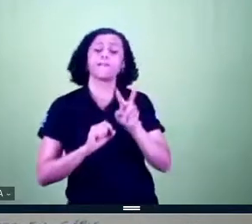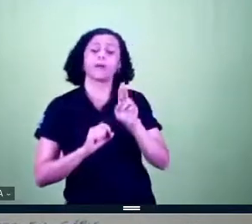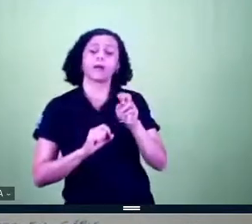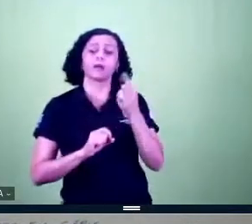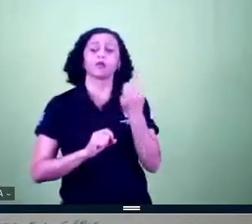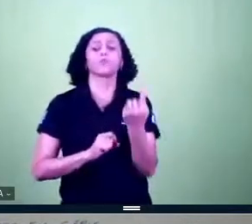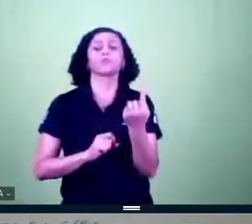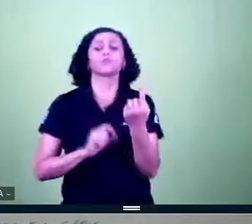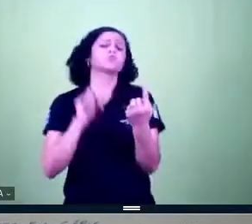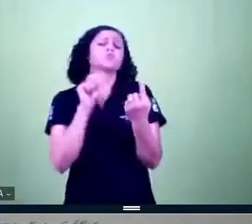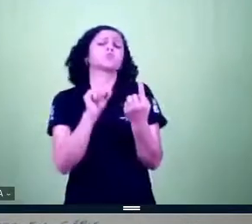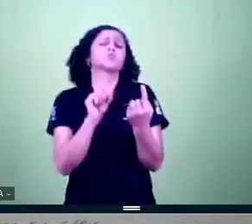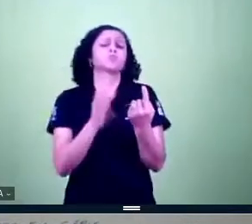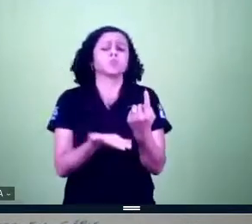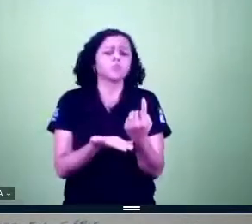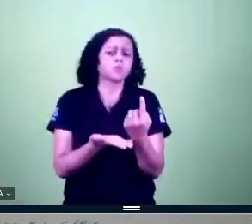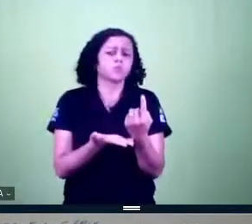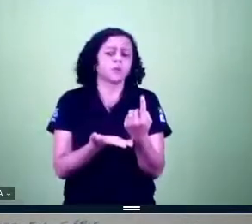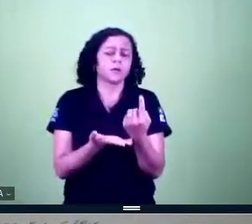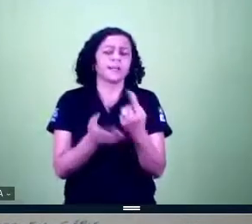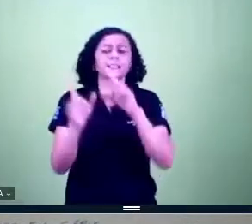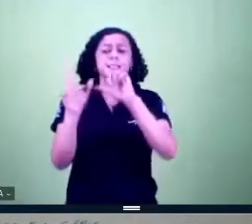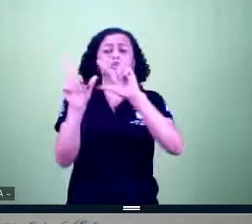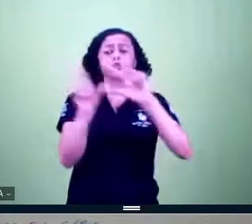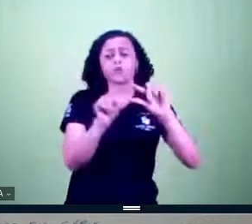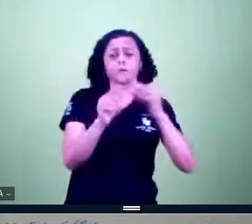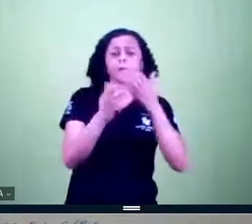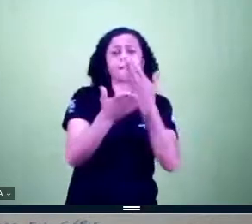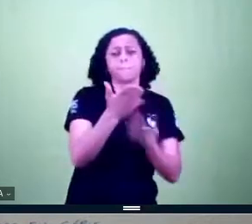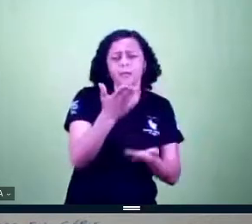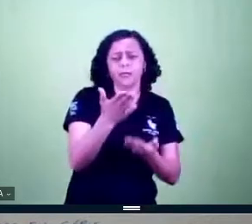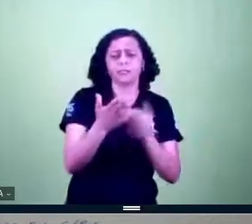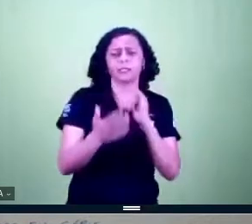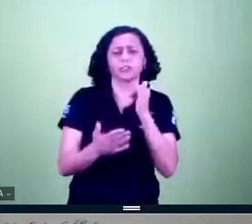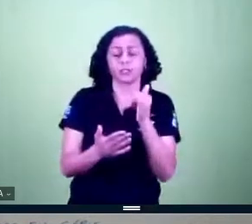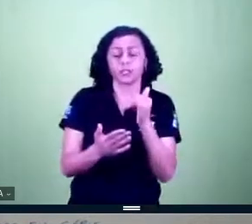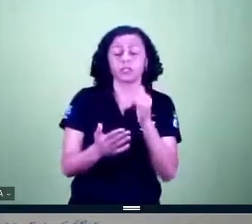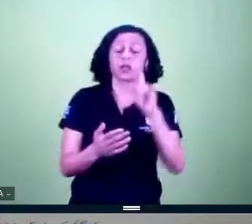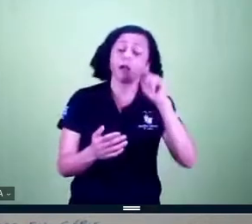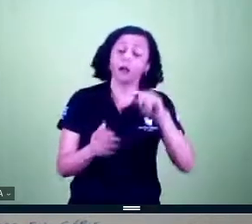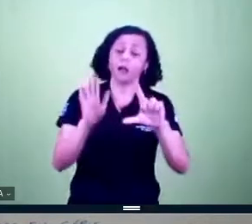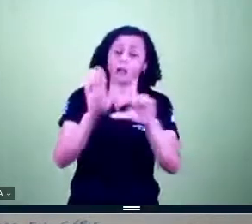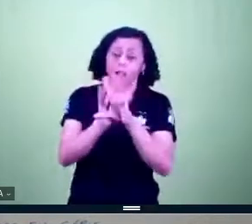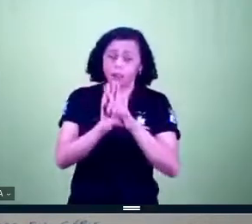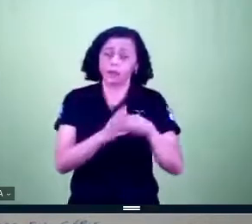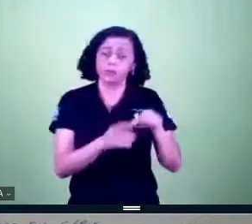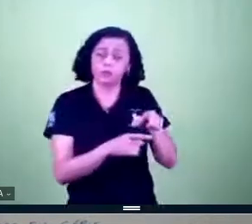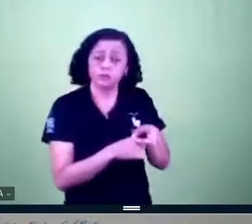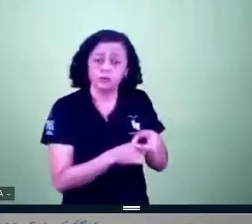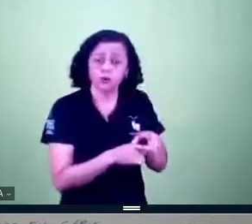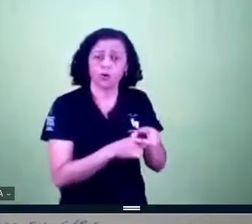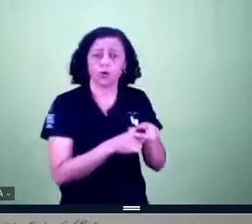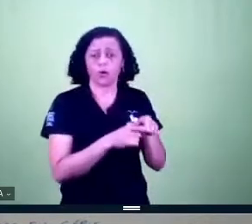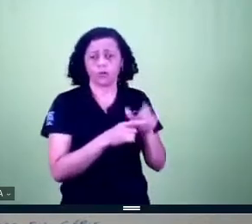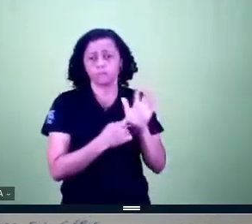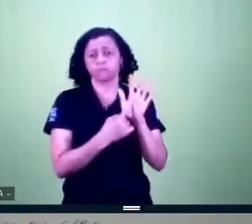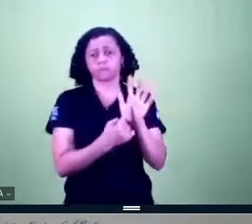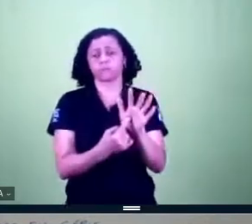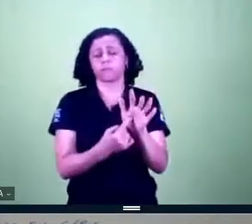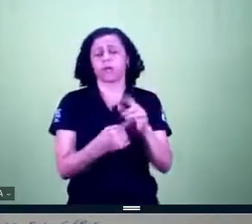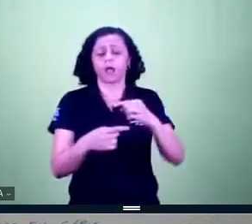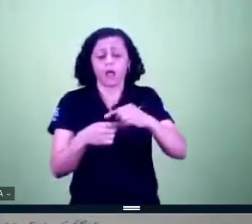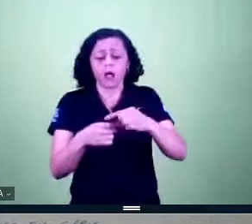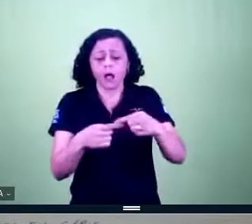é a queda de tensão em cima do resistor 1? É a lei de Ohm aplicada exclusivamente ao resistor